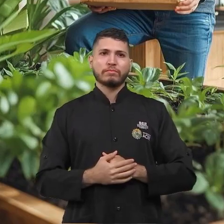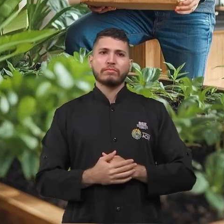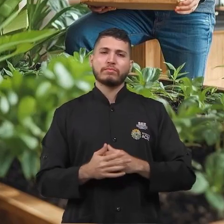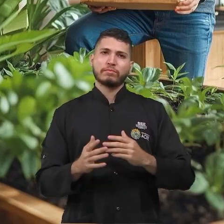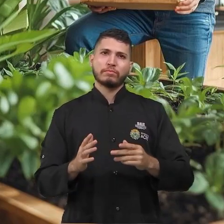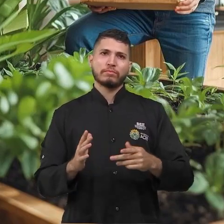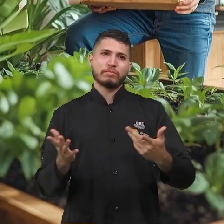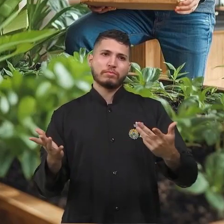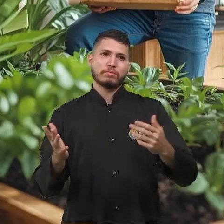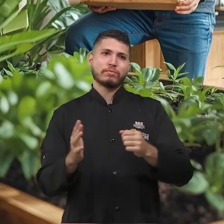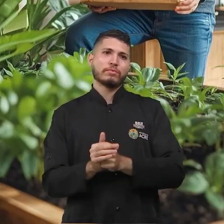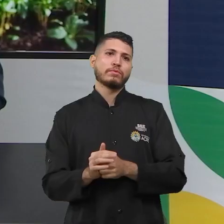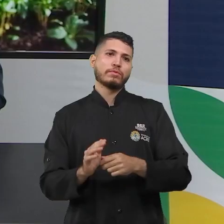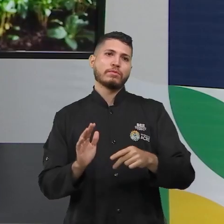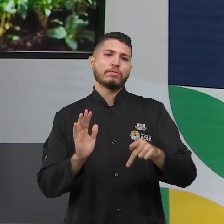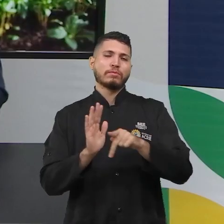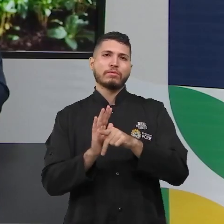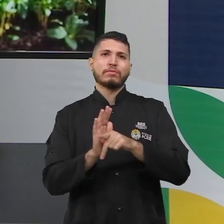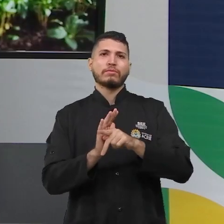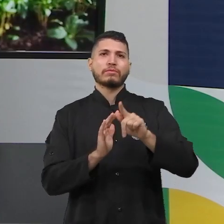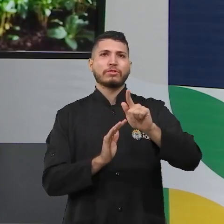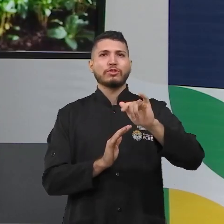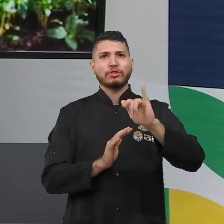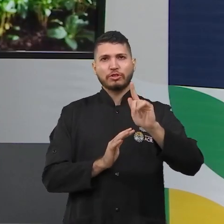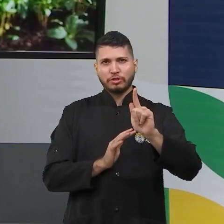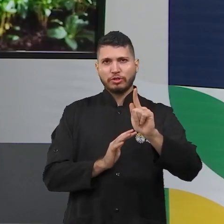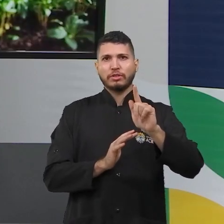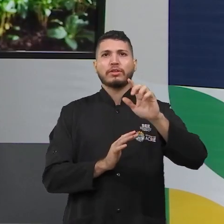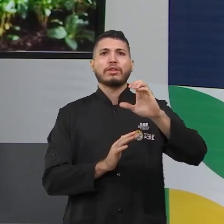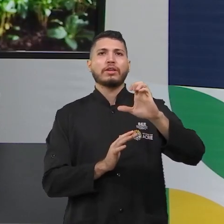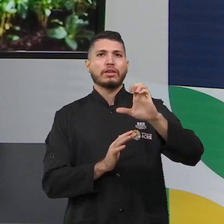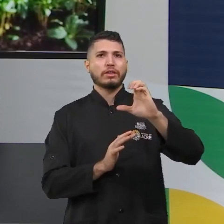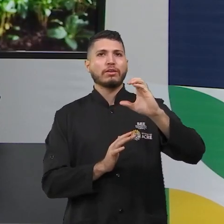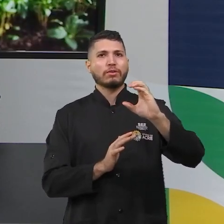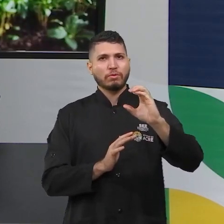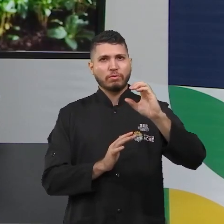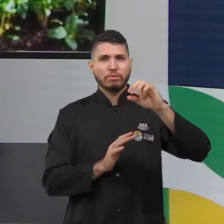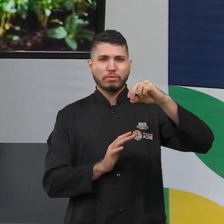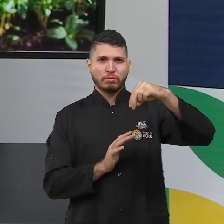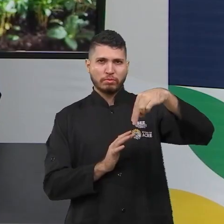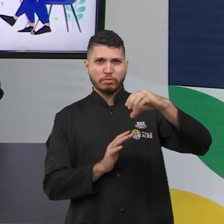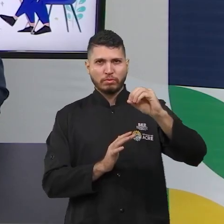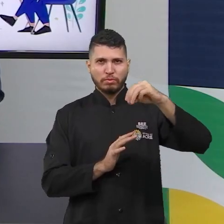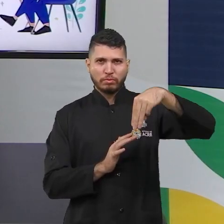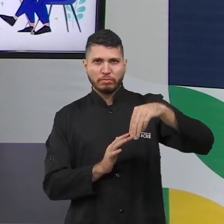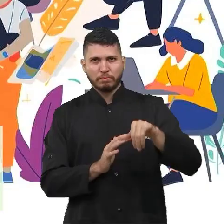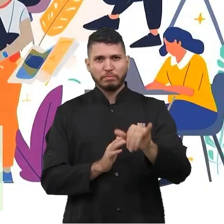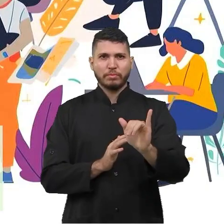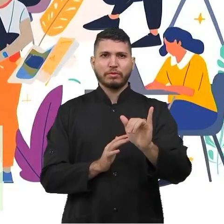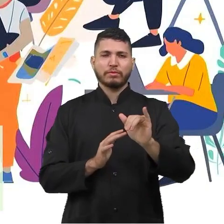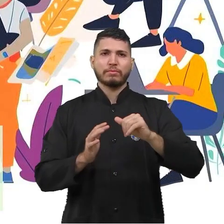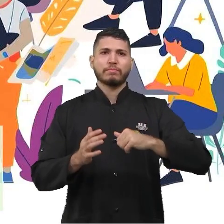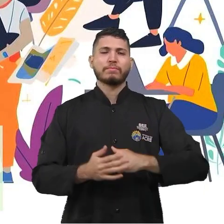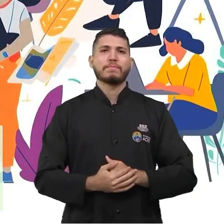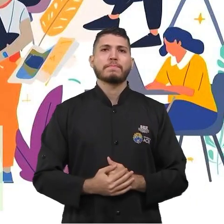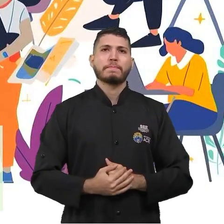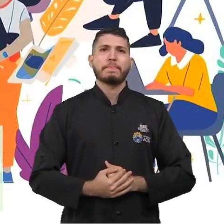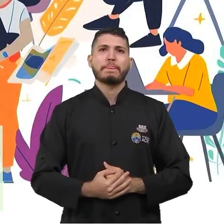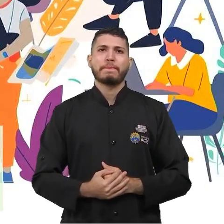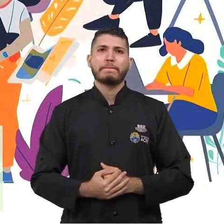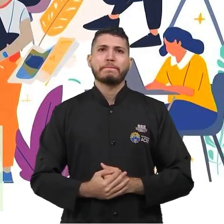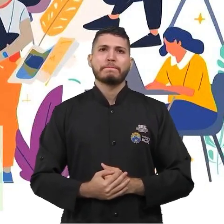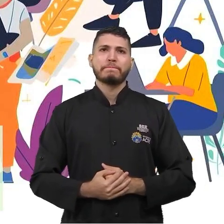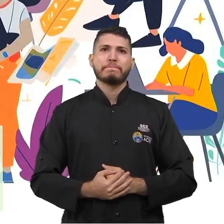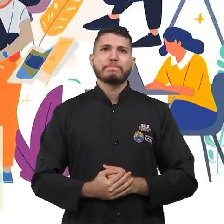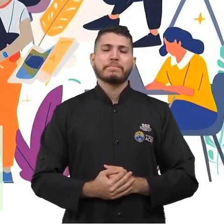Economy. Como eu falei, é uma realidade cada vez mais presente nos dias de hoje. Bom, agora eu quero